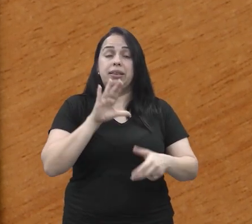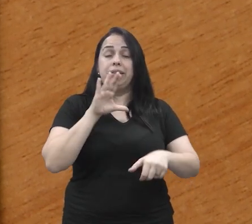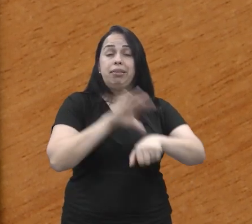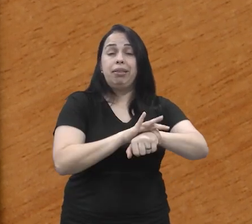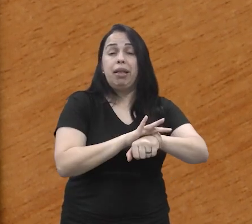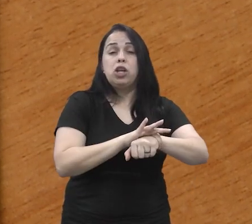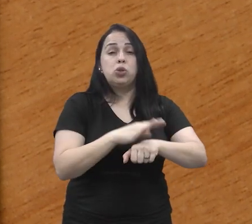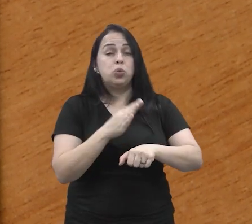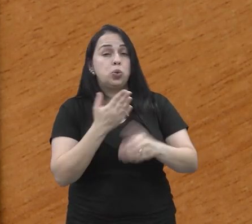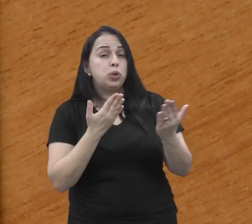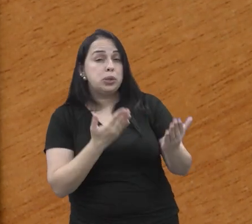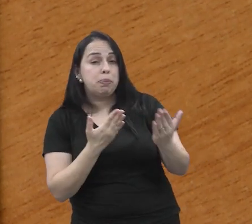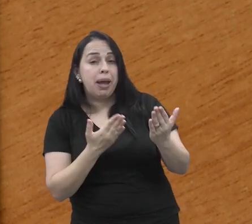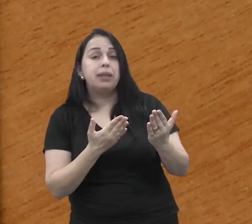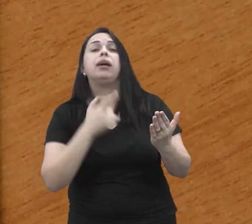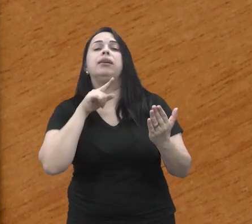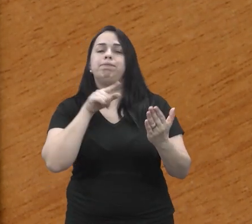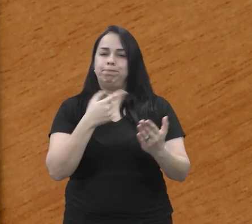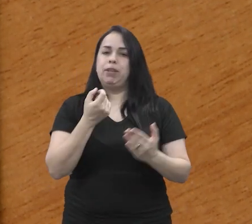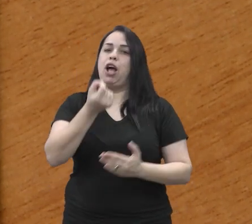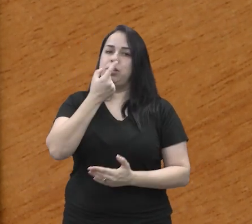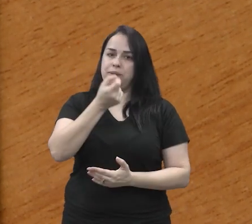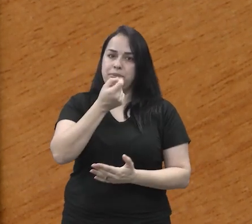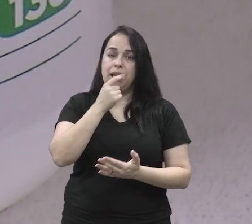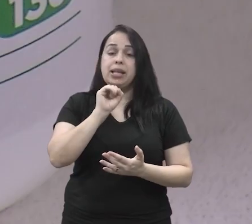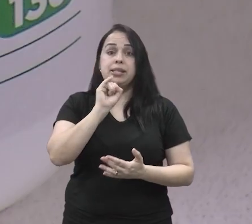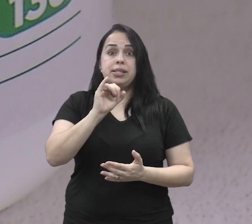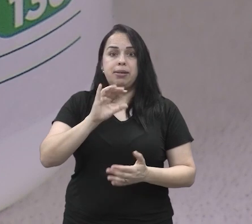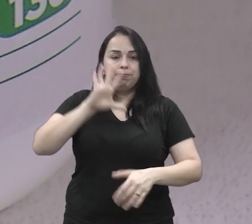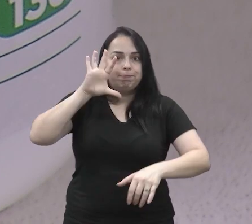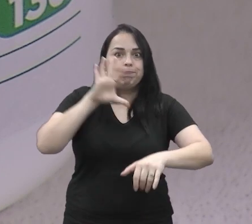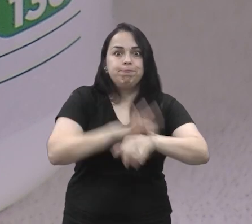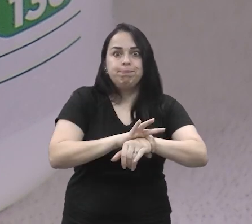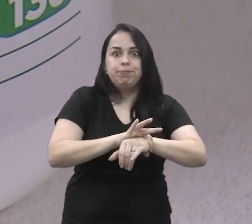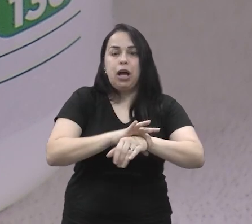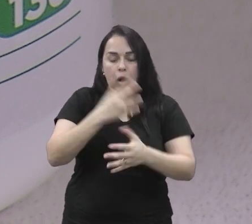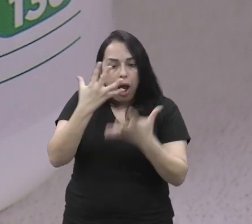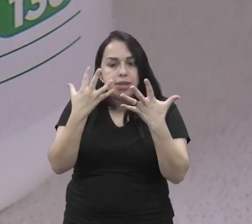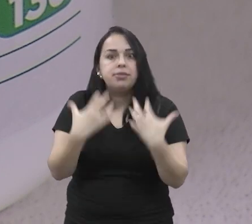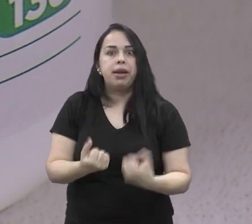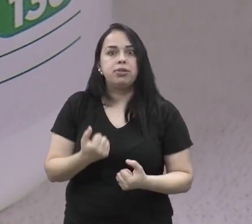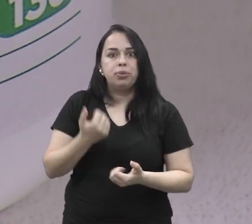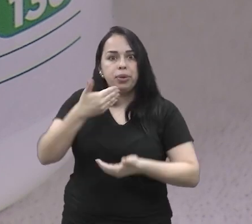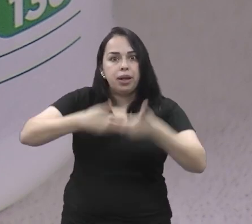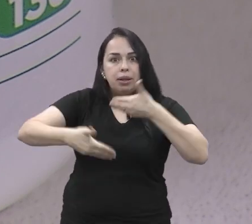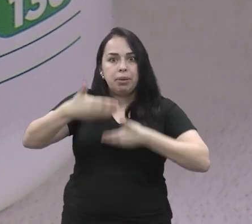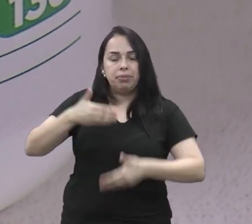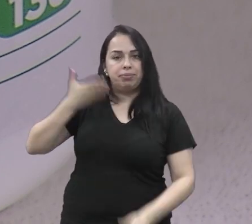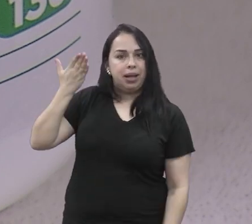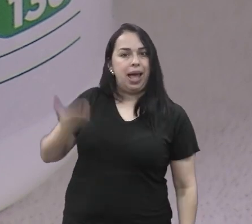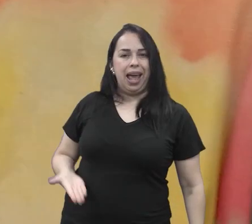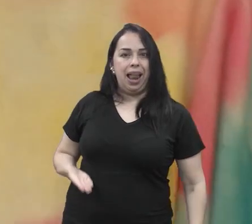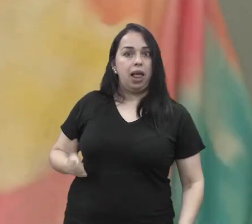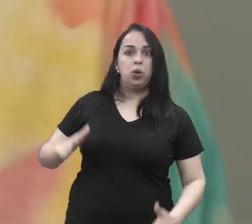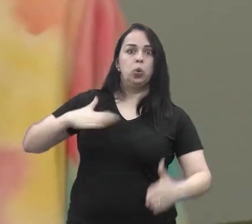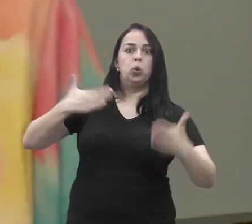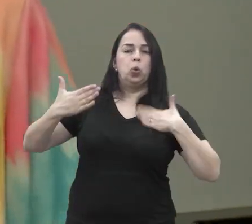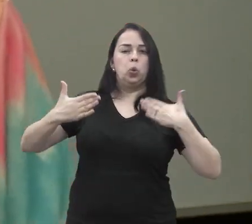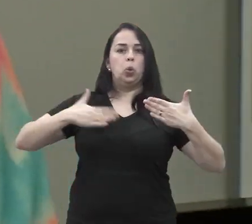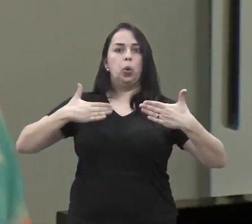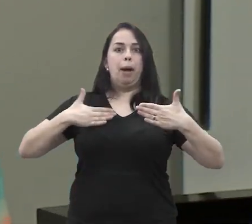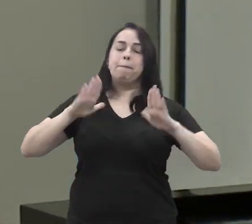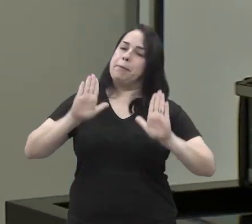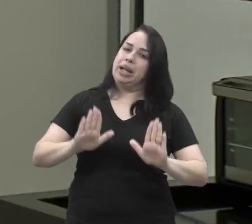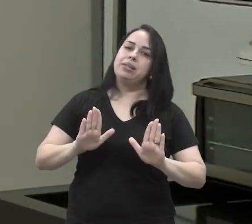ou pós-exposição ao vírus, caso necessário, e se for infectado pelo vírus, aceite o tratamento. Mesmo com